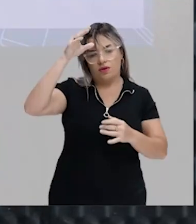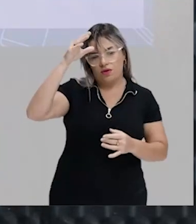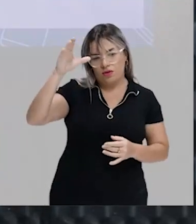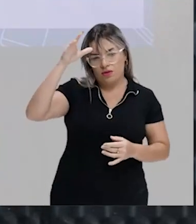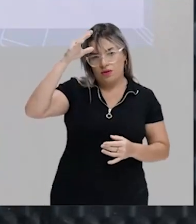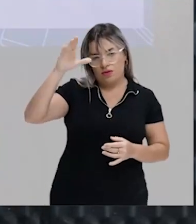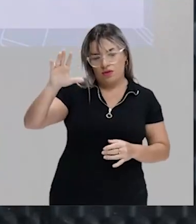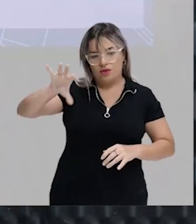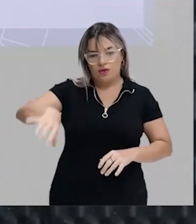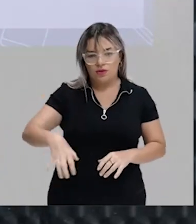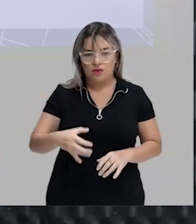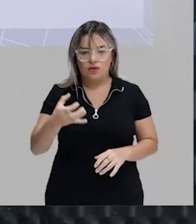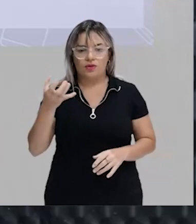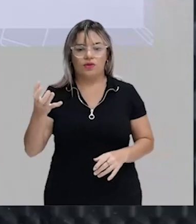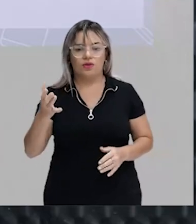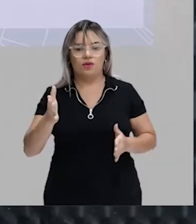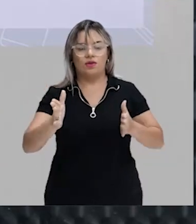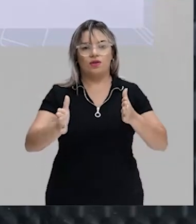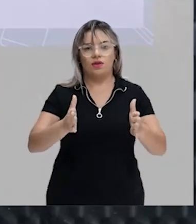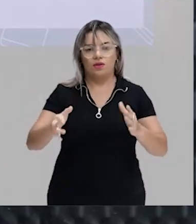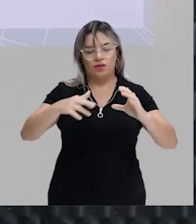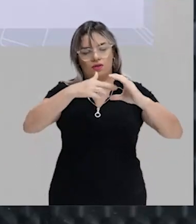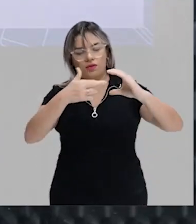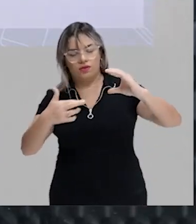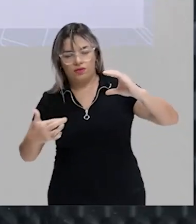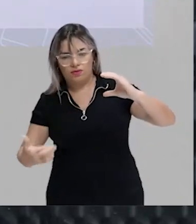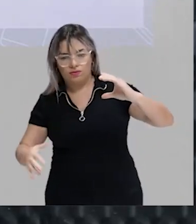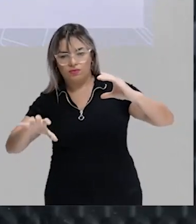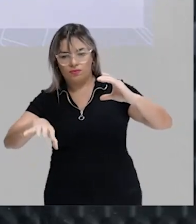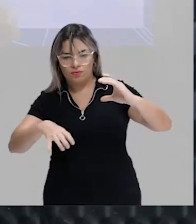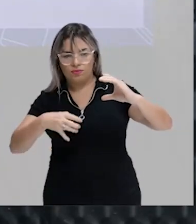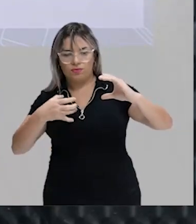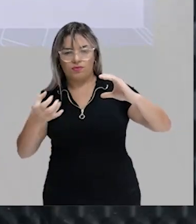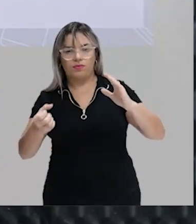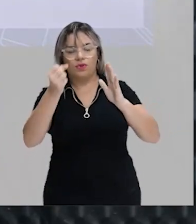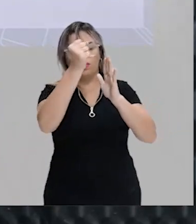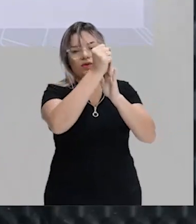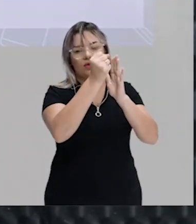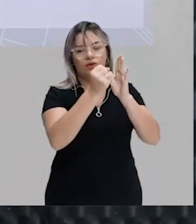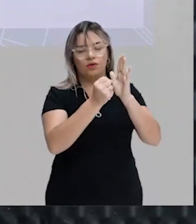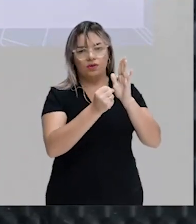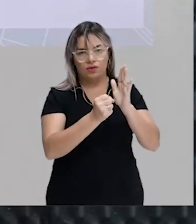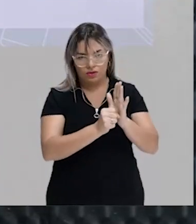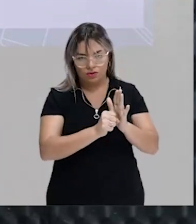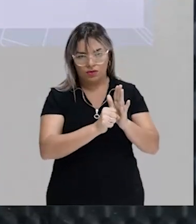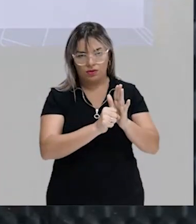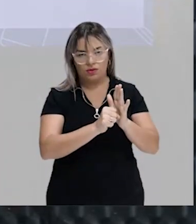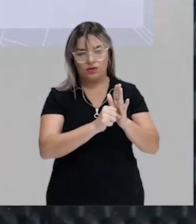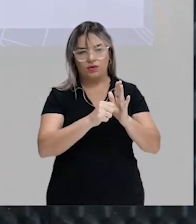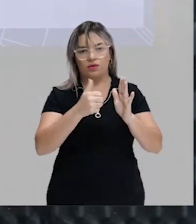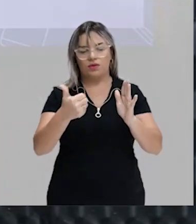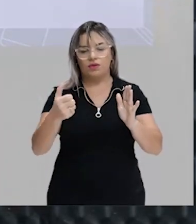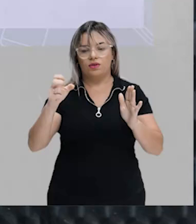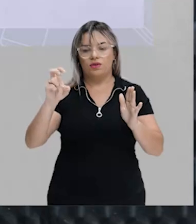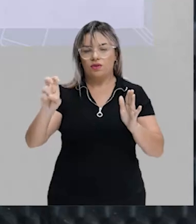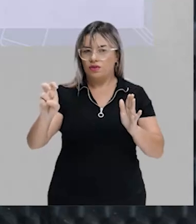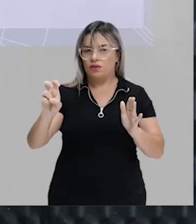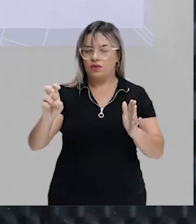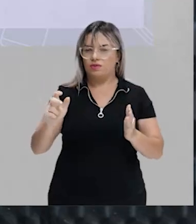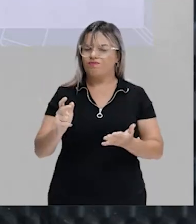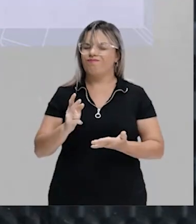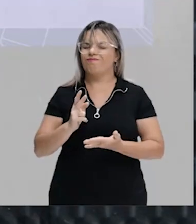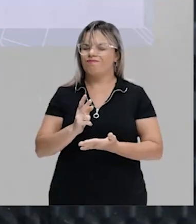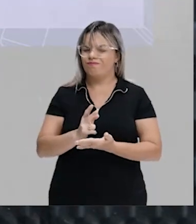artístico-cultural que vai acontecer durante o período do Renascimento, que aconteceu quando? No século XV. Sempre